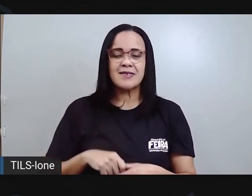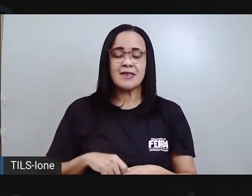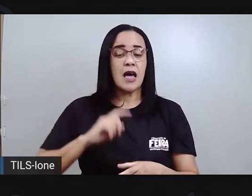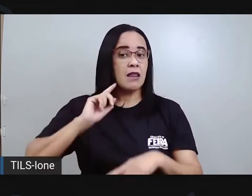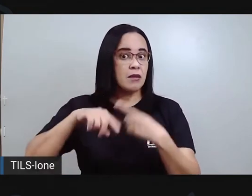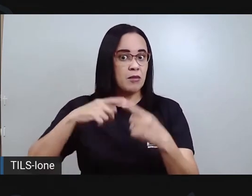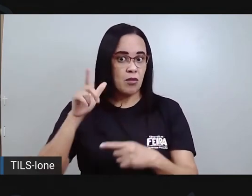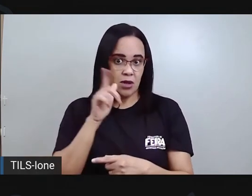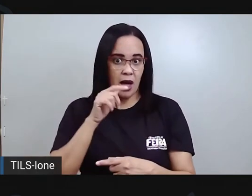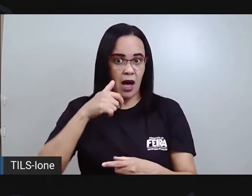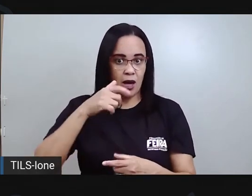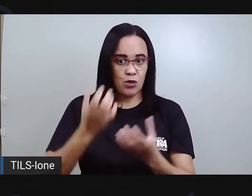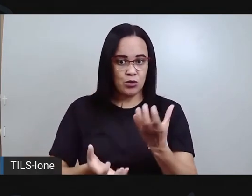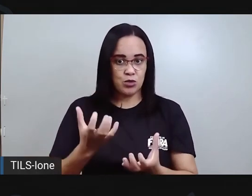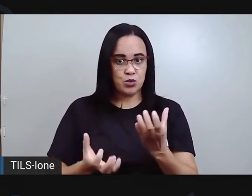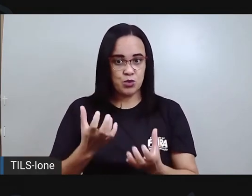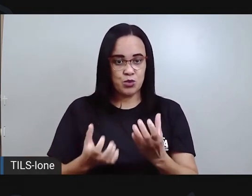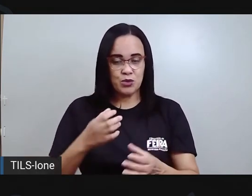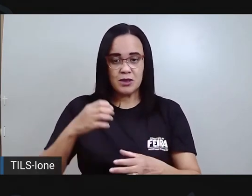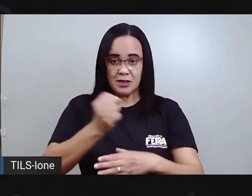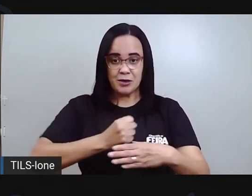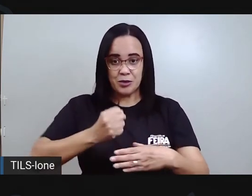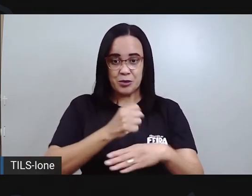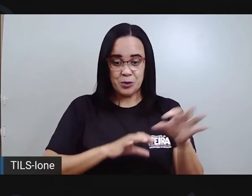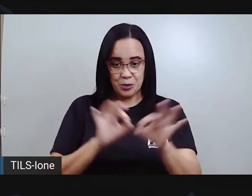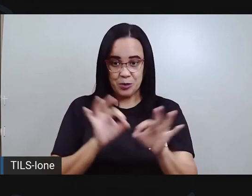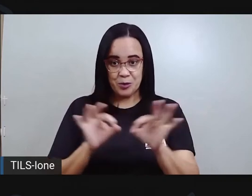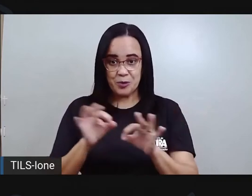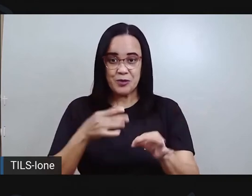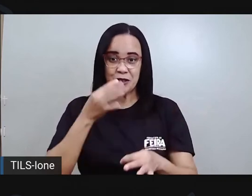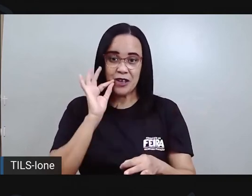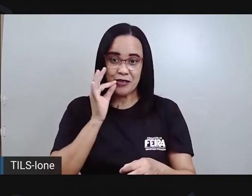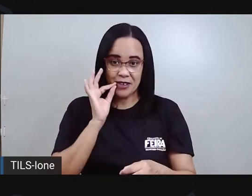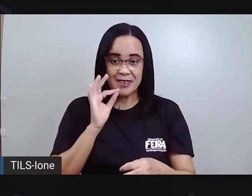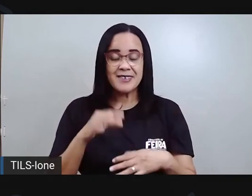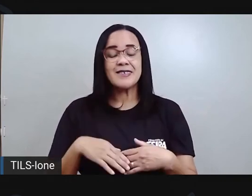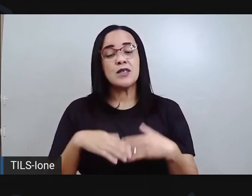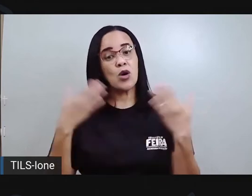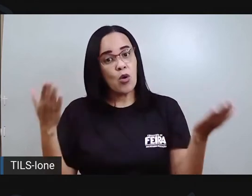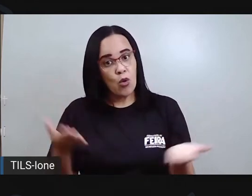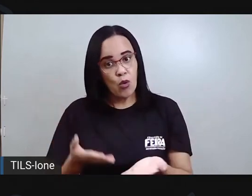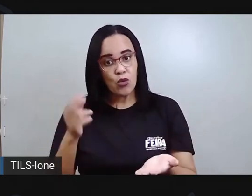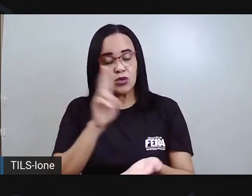quente e prepara o café. Mas a gente vai usar um que